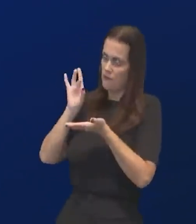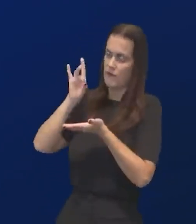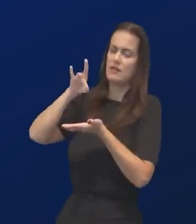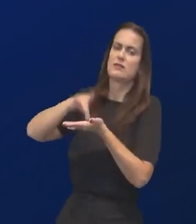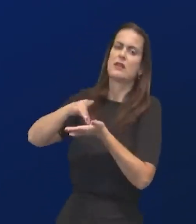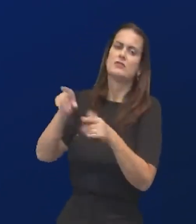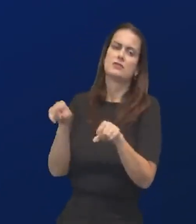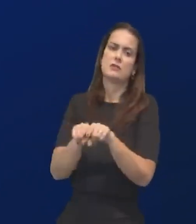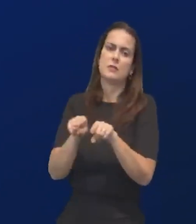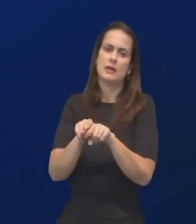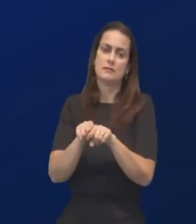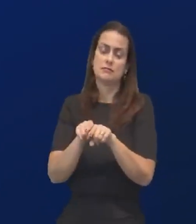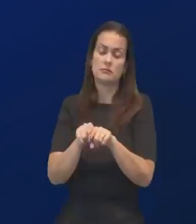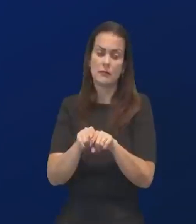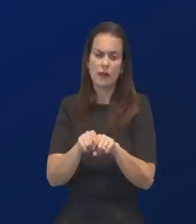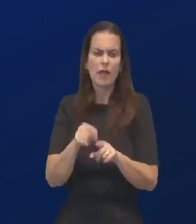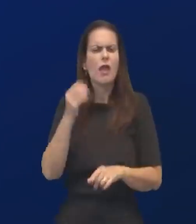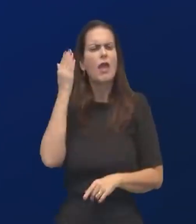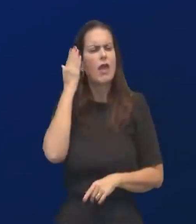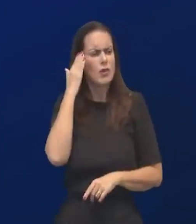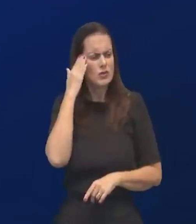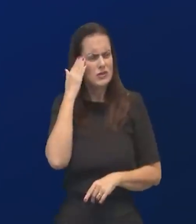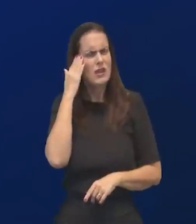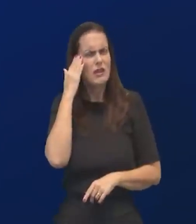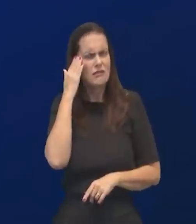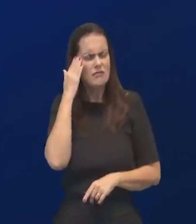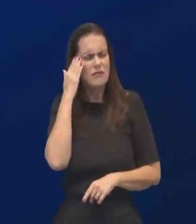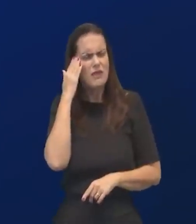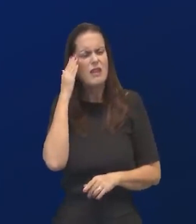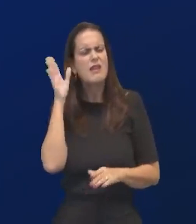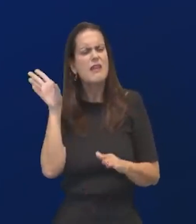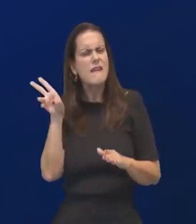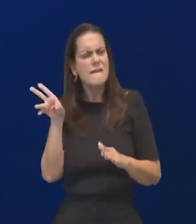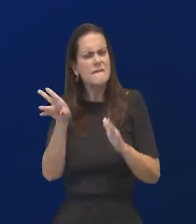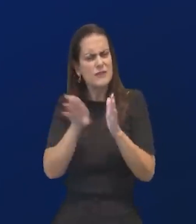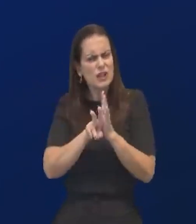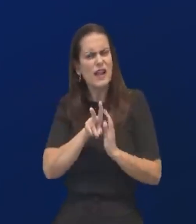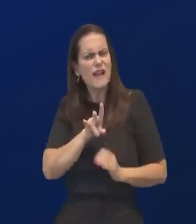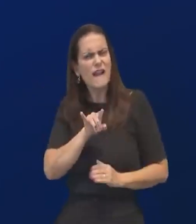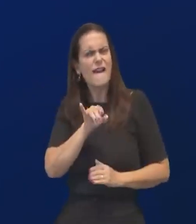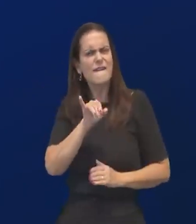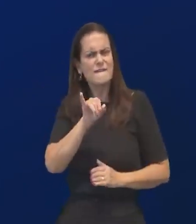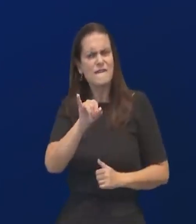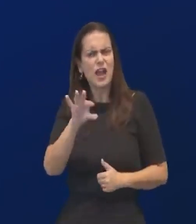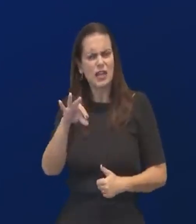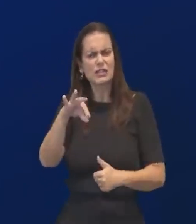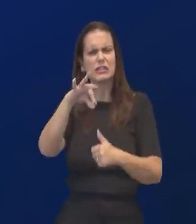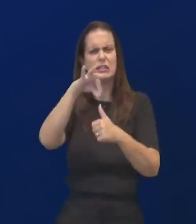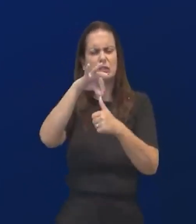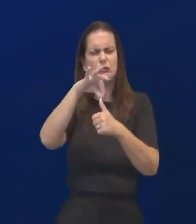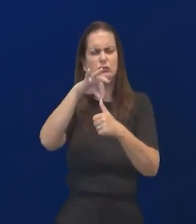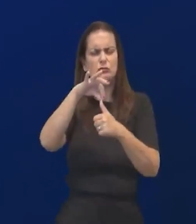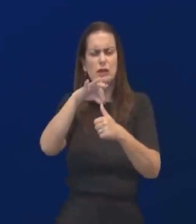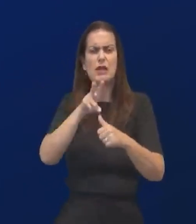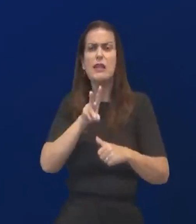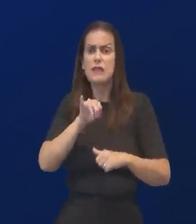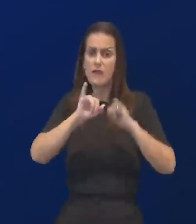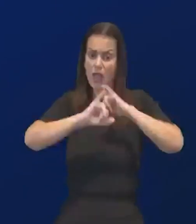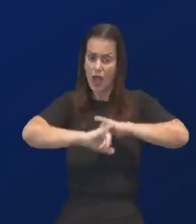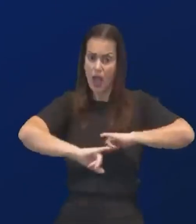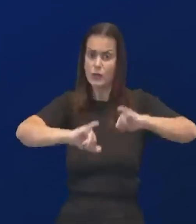sei que vem o Messias, que se chama o Cristo, e quando ele vier, há de nos anunciar todas essas